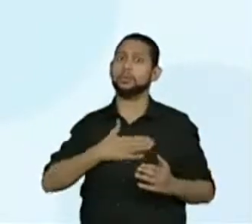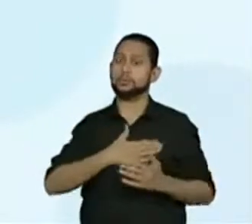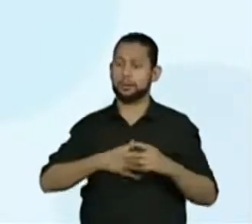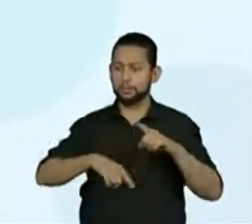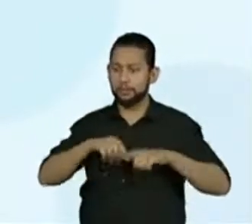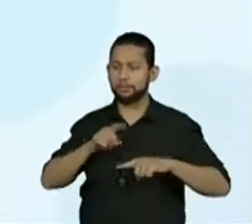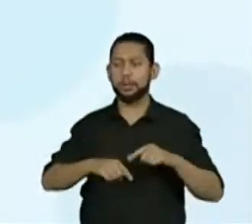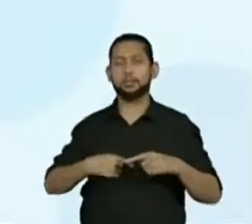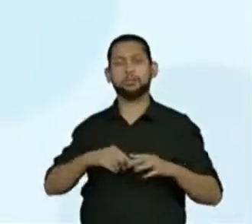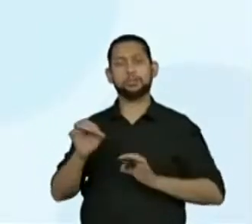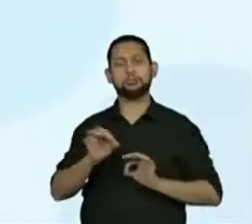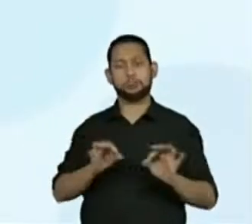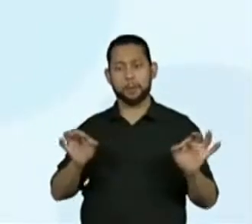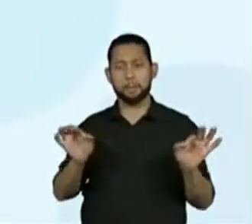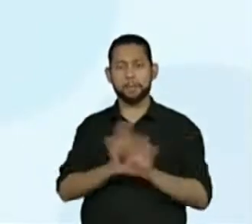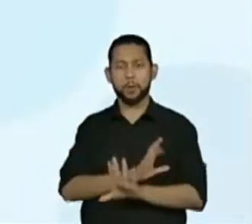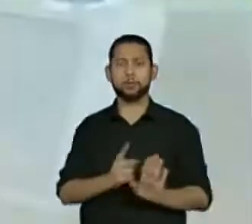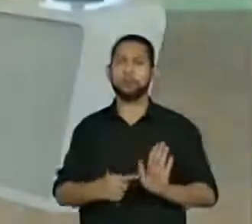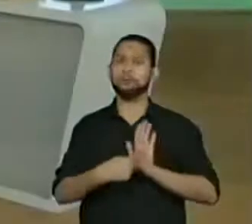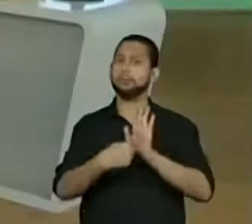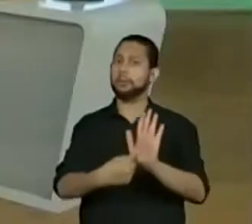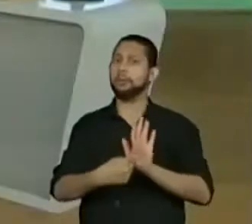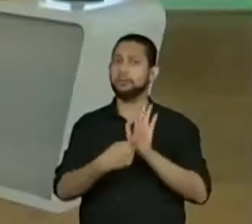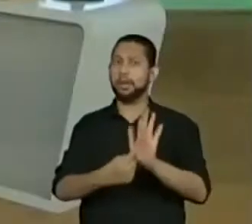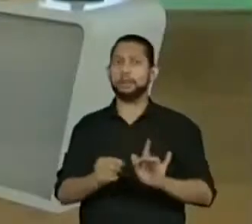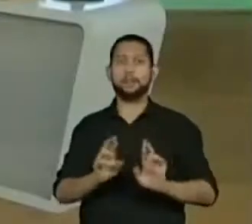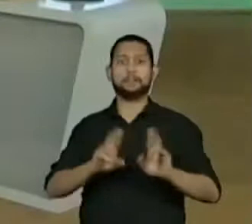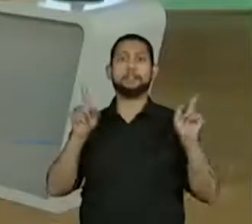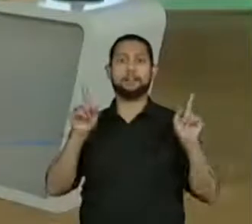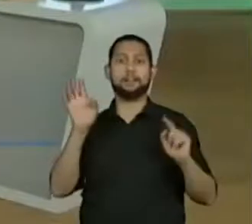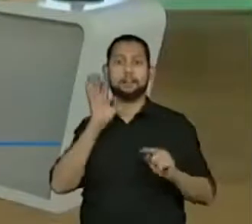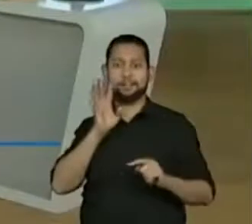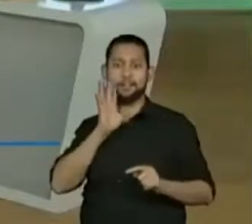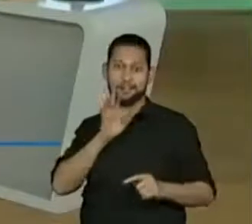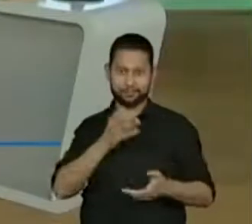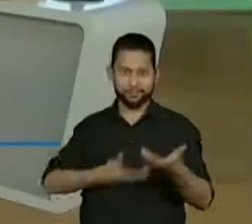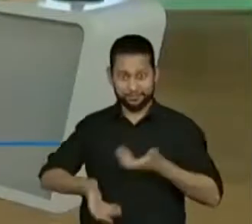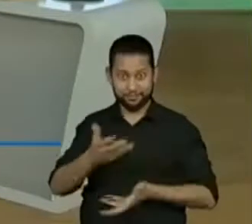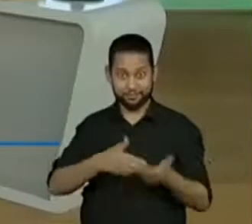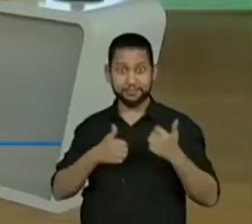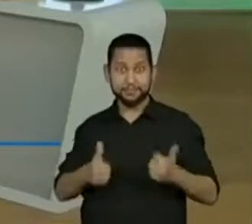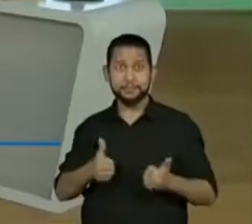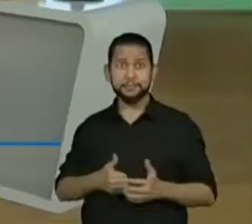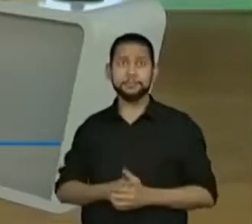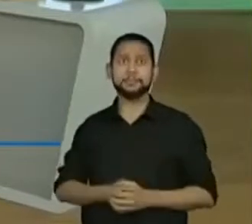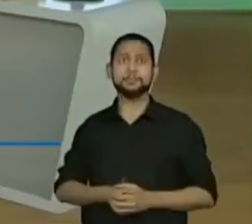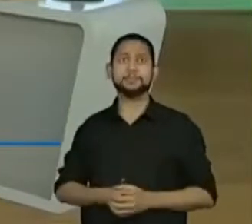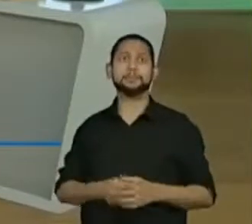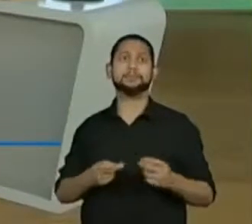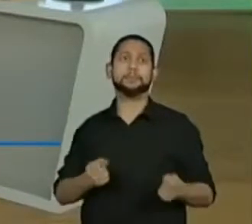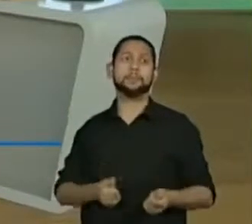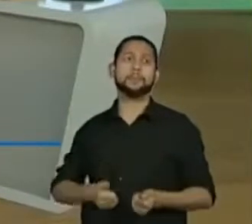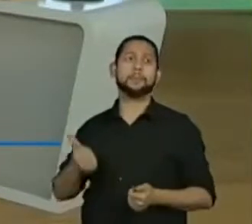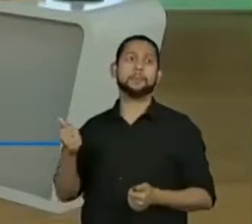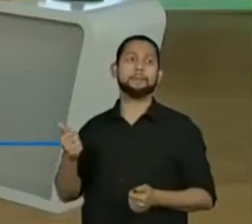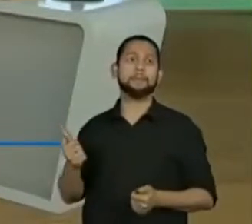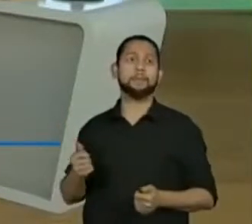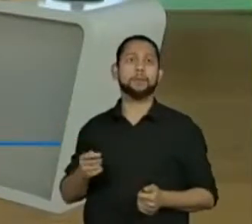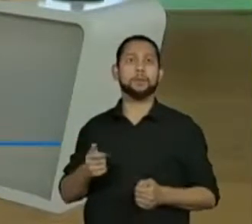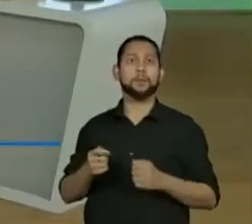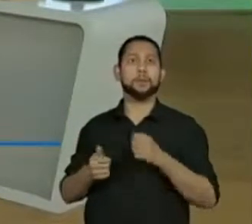material que a gente preparou que vai ser bem diferente bem legal olha só o